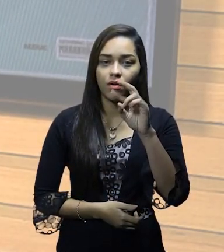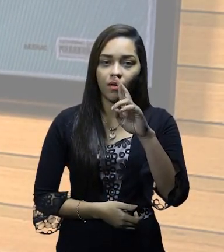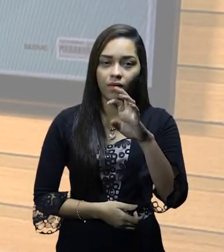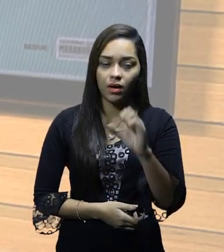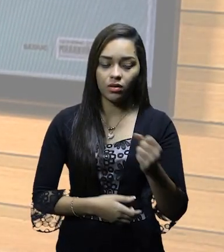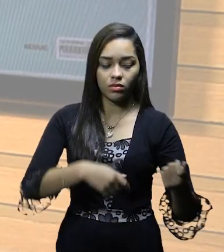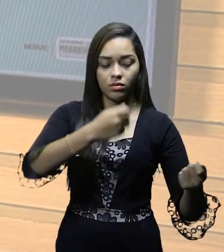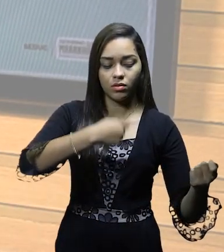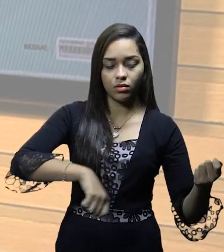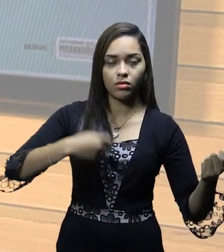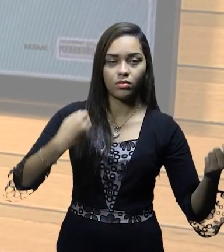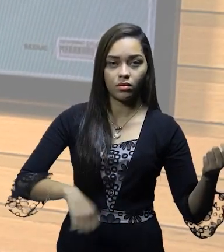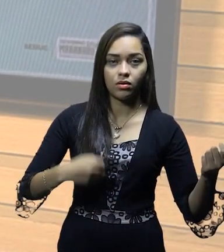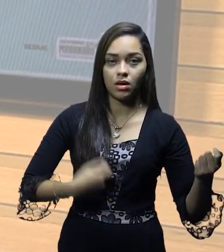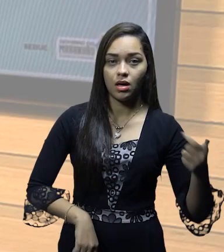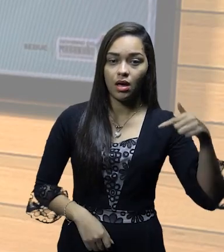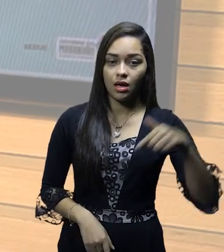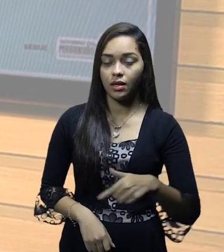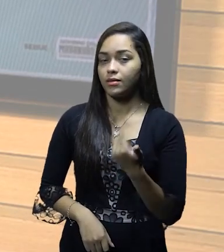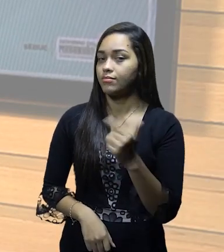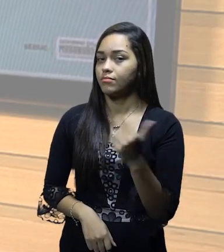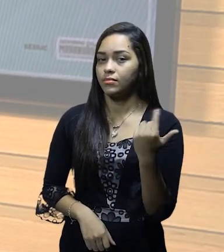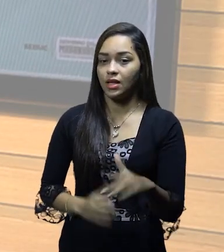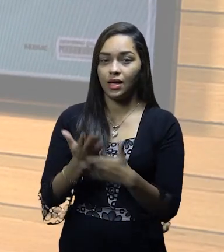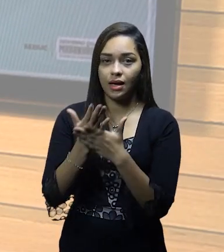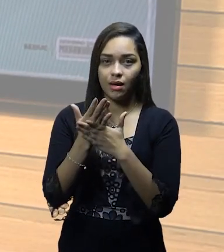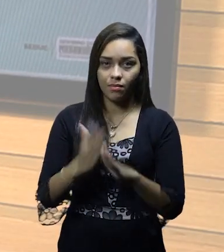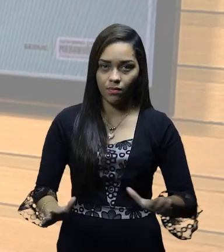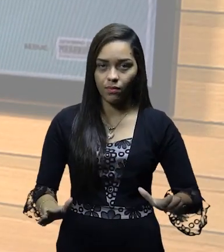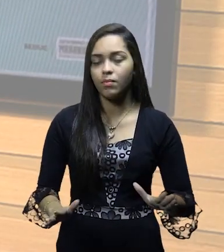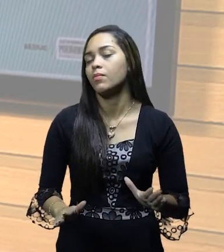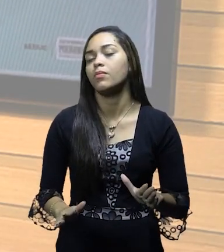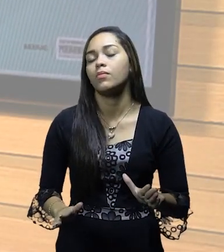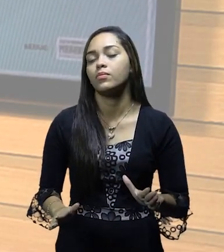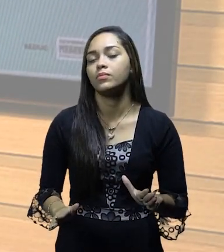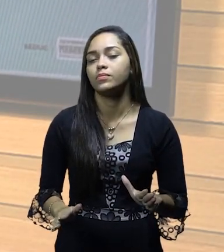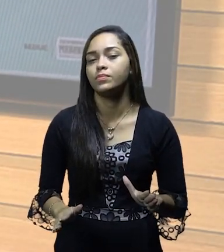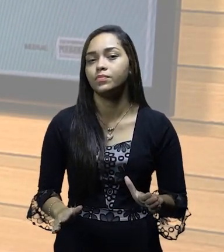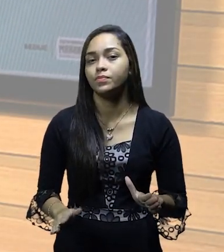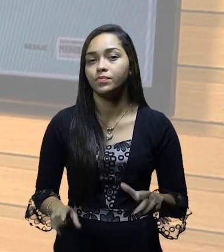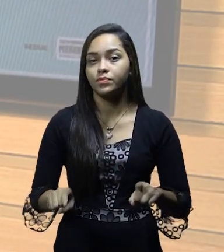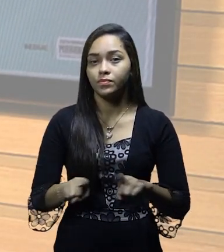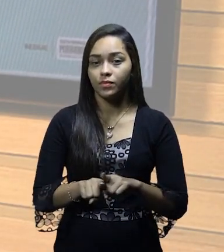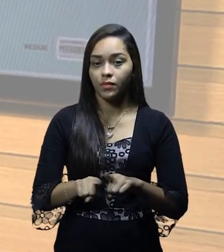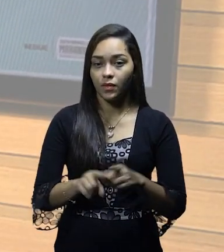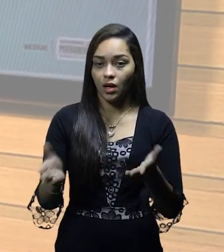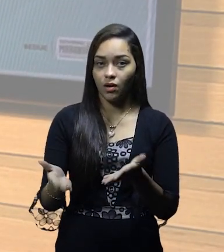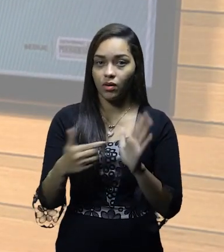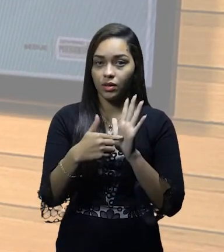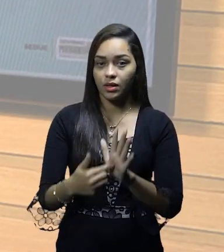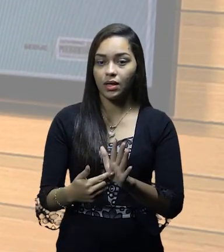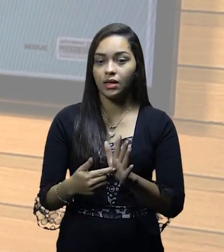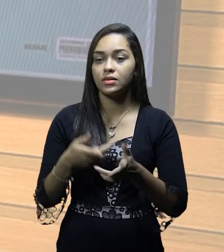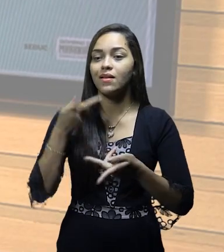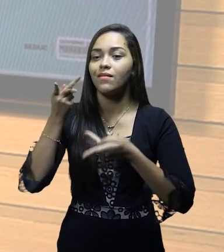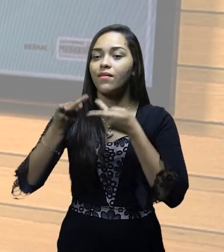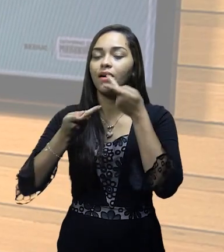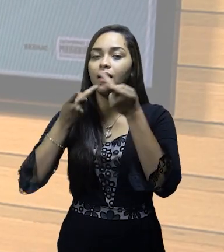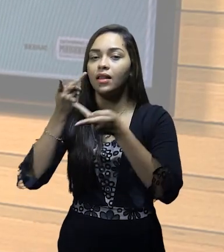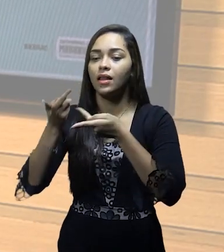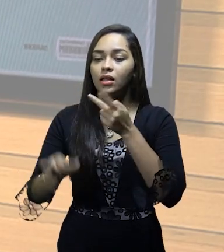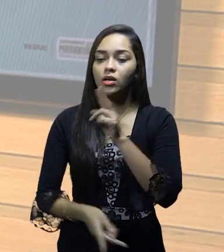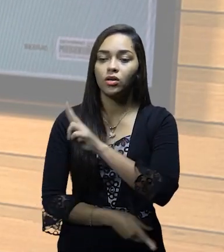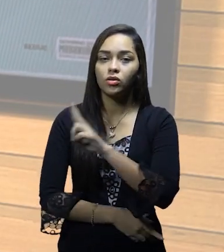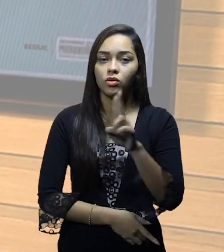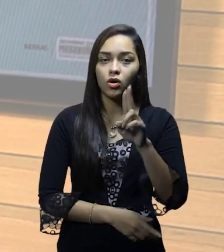lá na Idade Média a poesia era cantada pelos trovadores, elas eram acompanhadas de instrumentos musicais. Aqui não